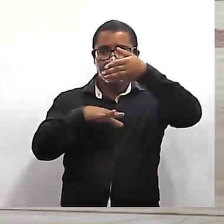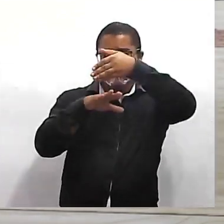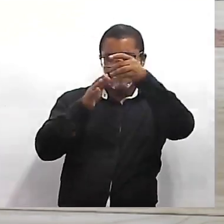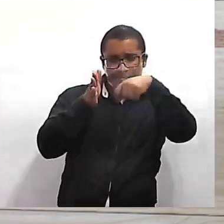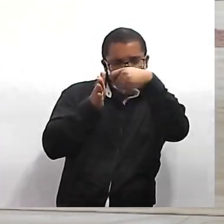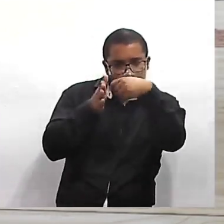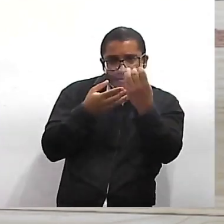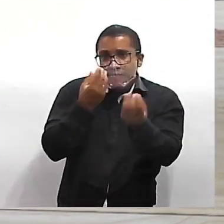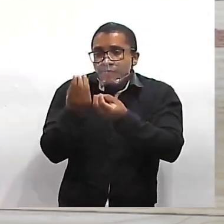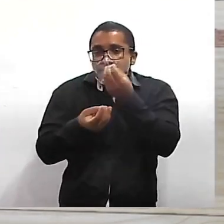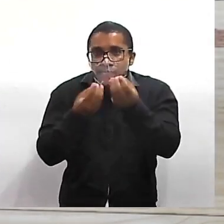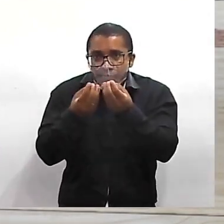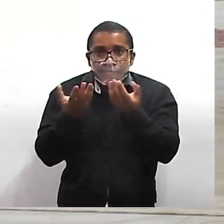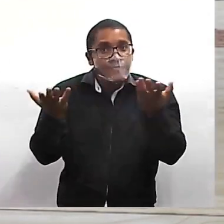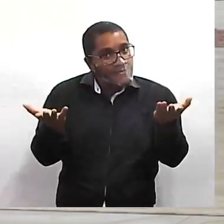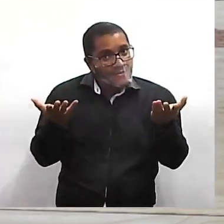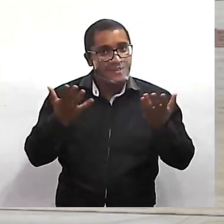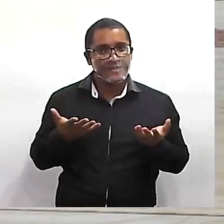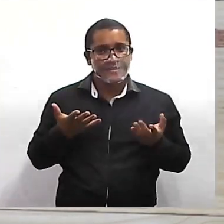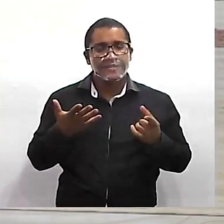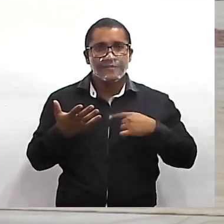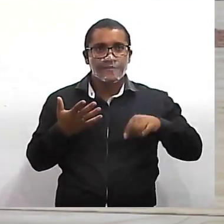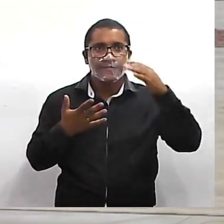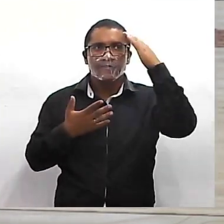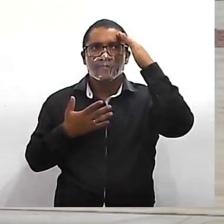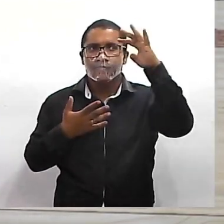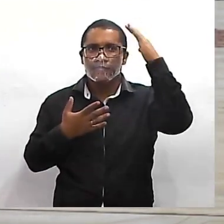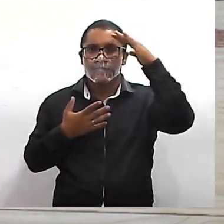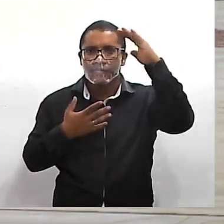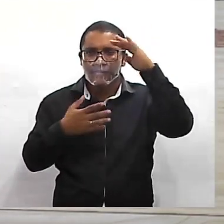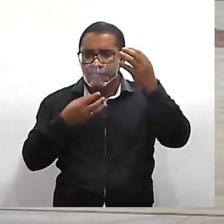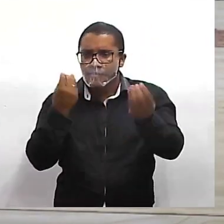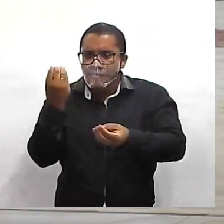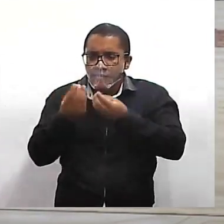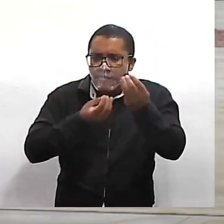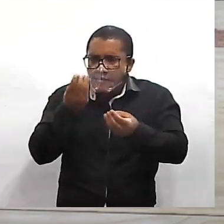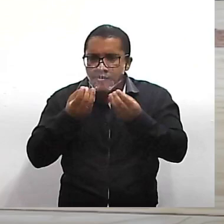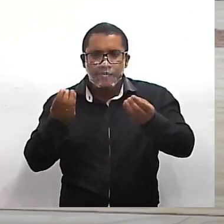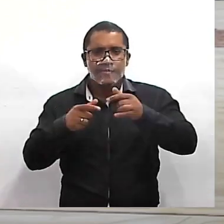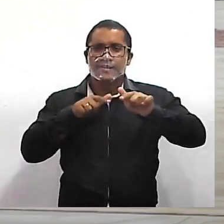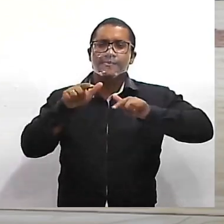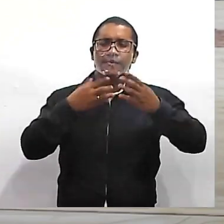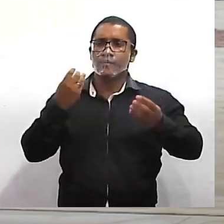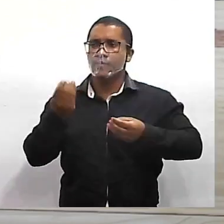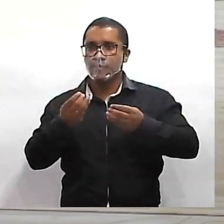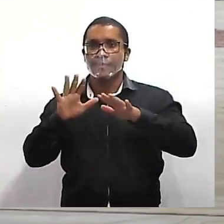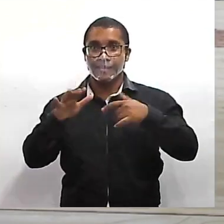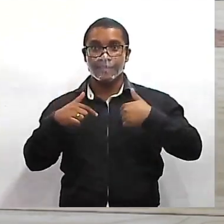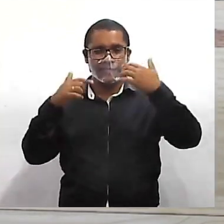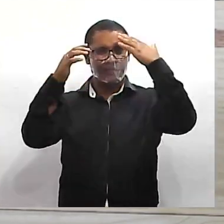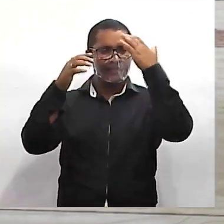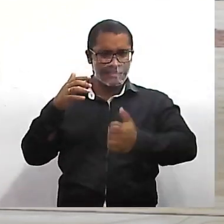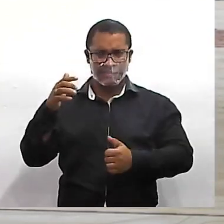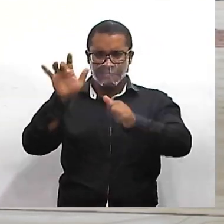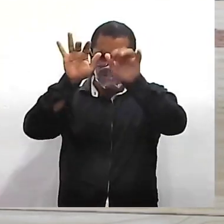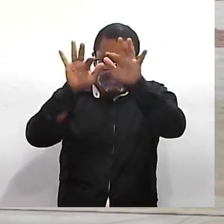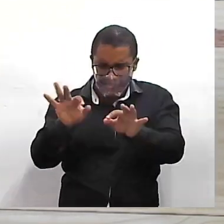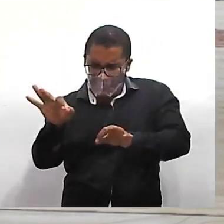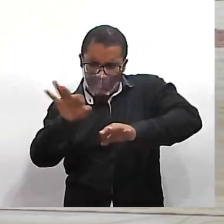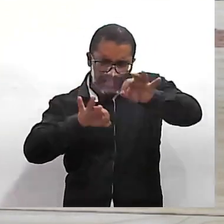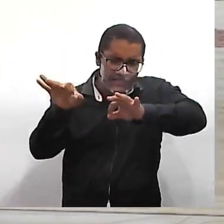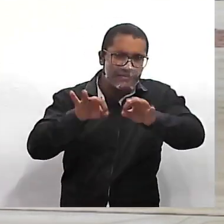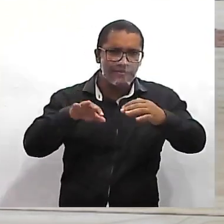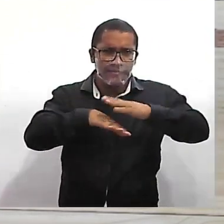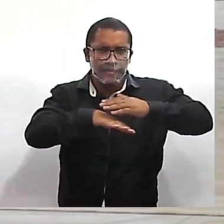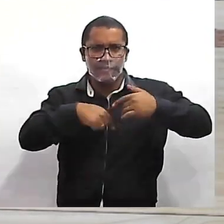funcionar. Então, a gente precisa entender o funcionamento, mas eu não preciso saber o como eles vão fazer,